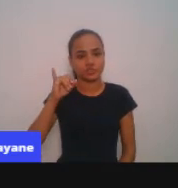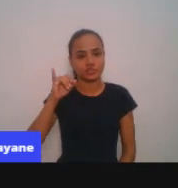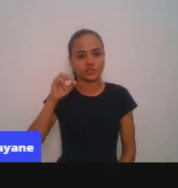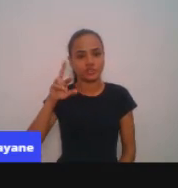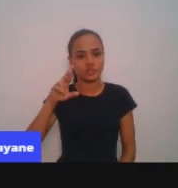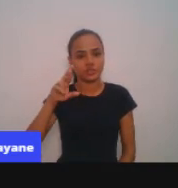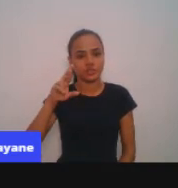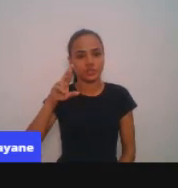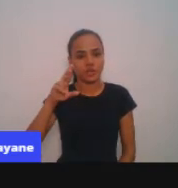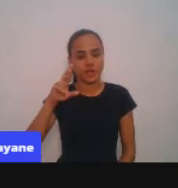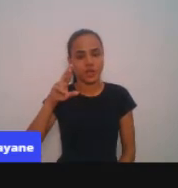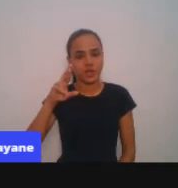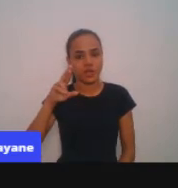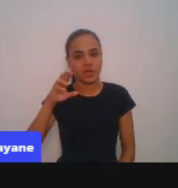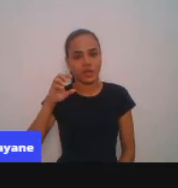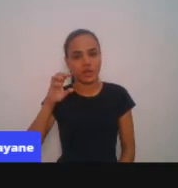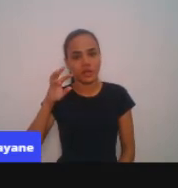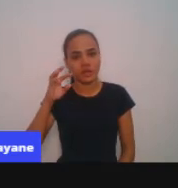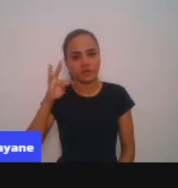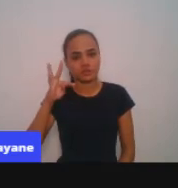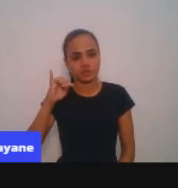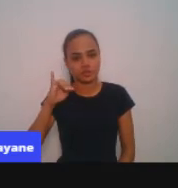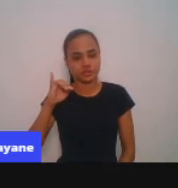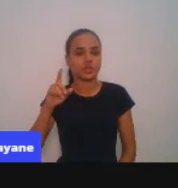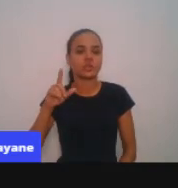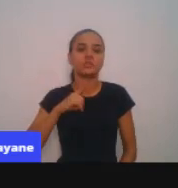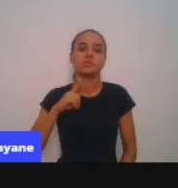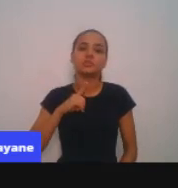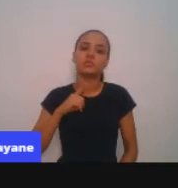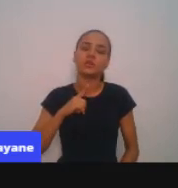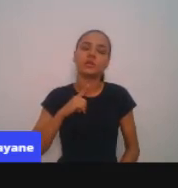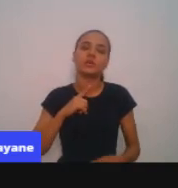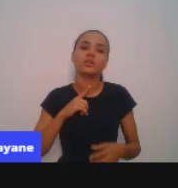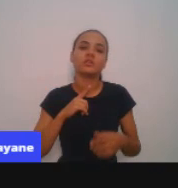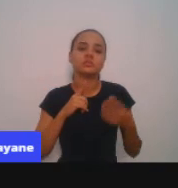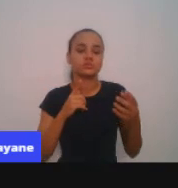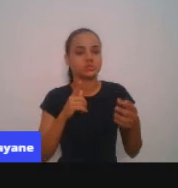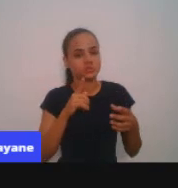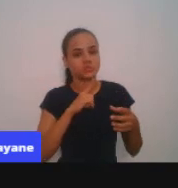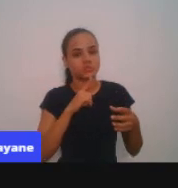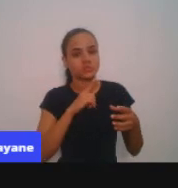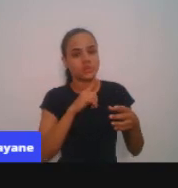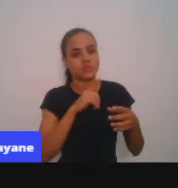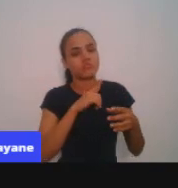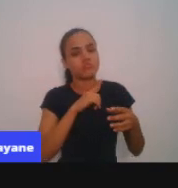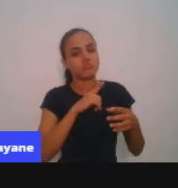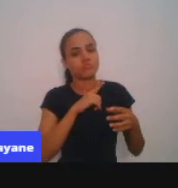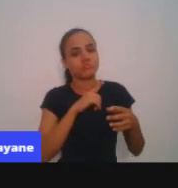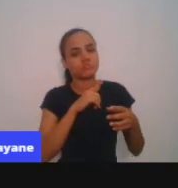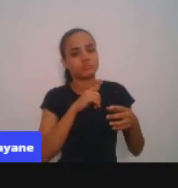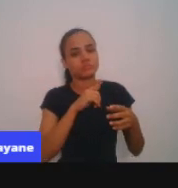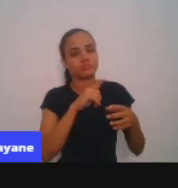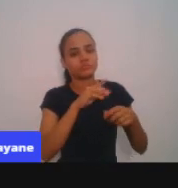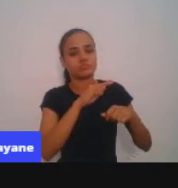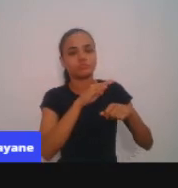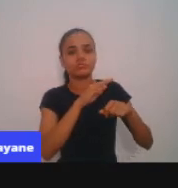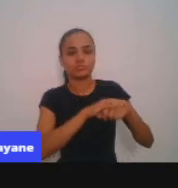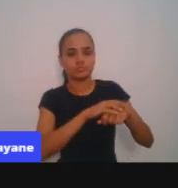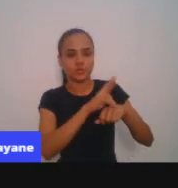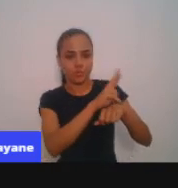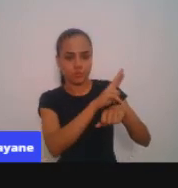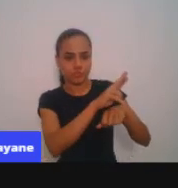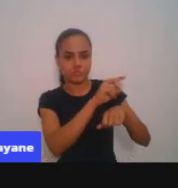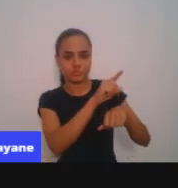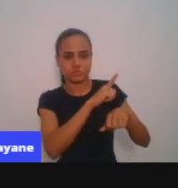porque como a gente começou, na hora da busca, na pesquisa, foi aparecendo em muitos